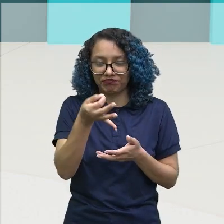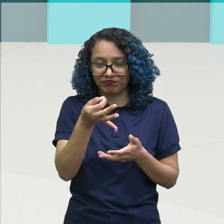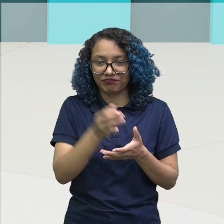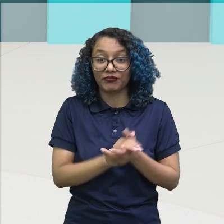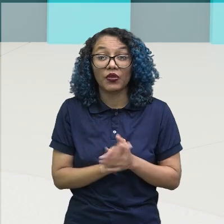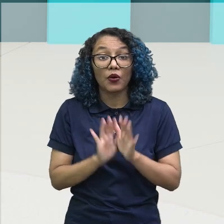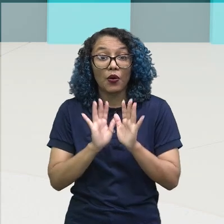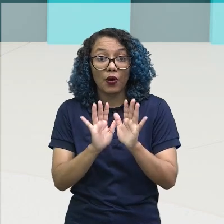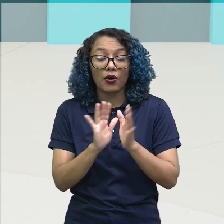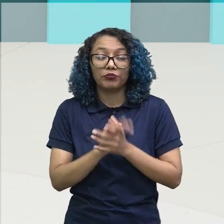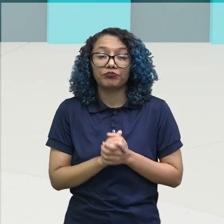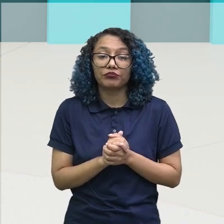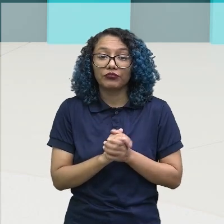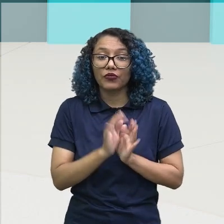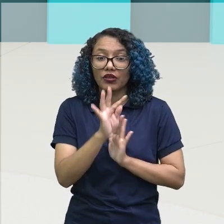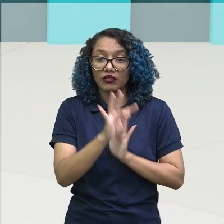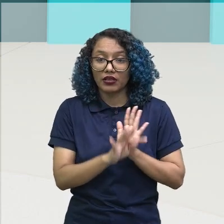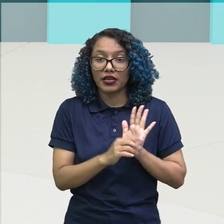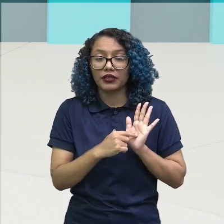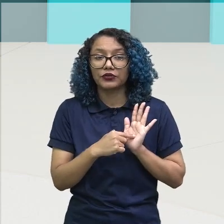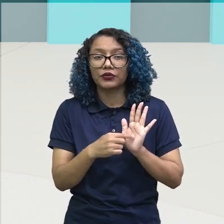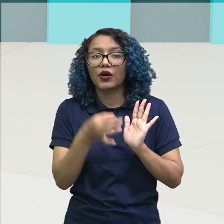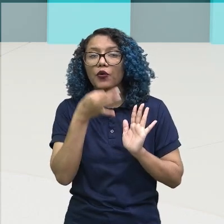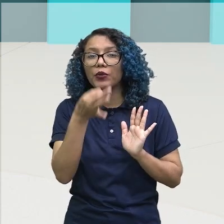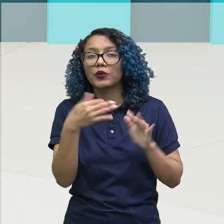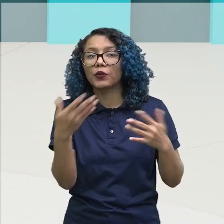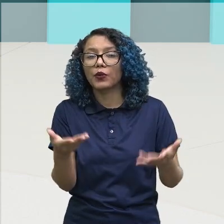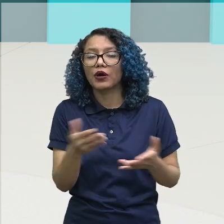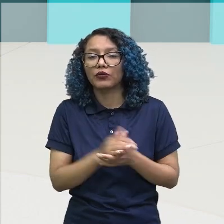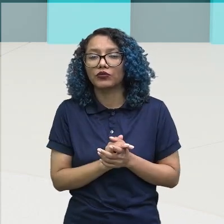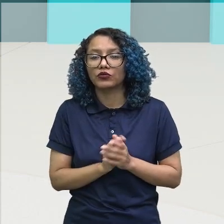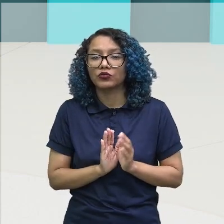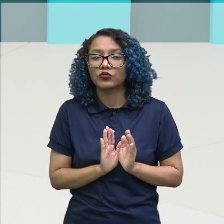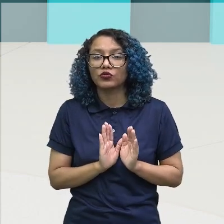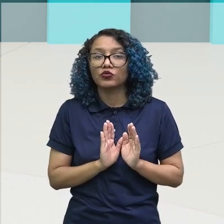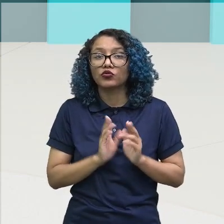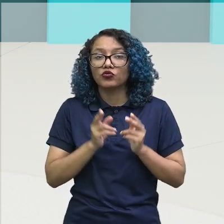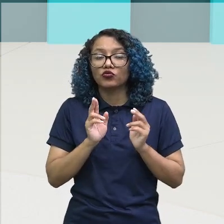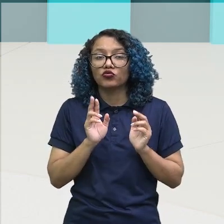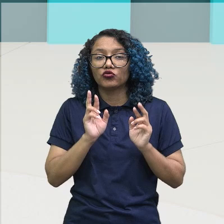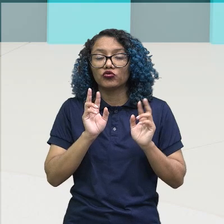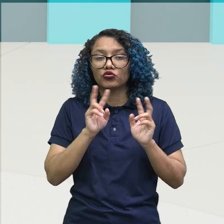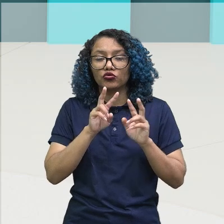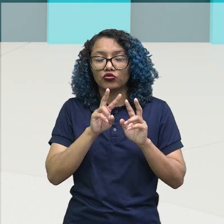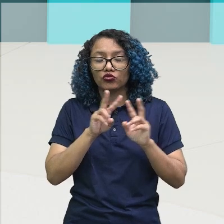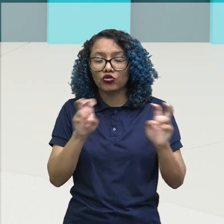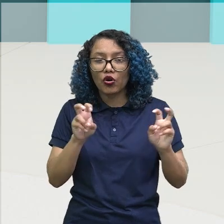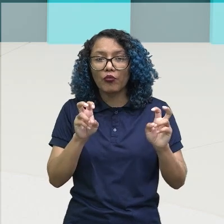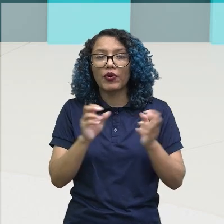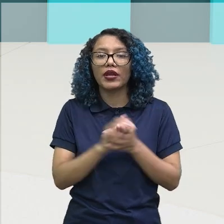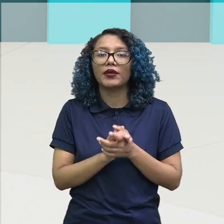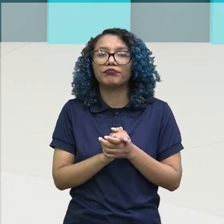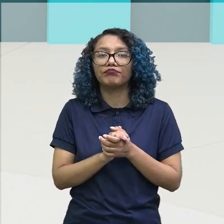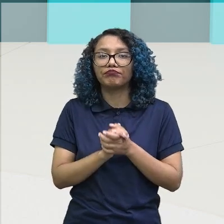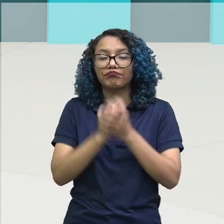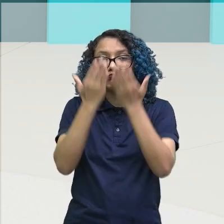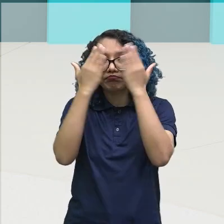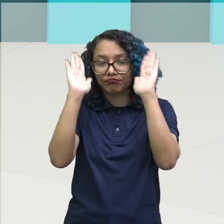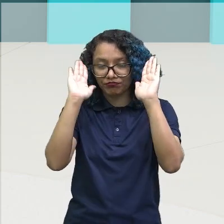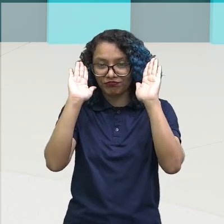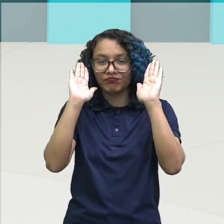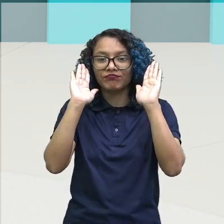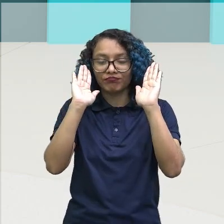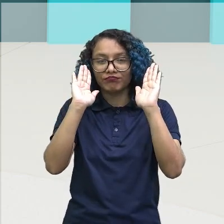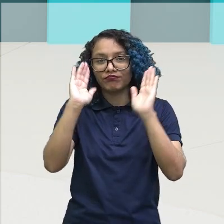nosso texto, nós tivemos a argumentação com relação à ampliação do conhecimento de mundo. Ok? E o argumento,